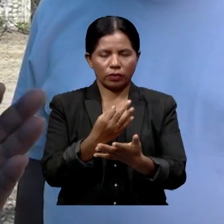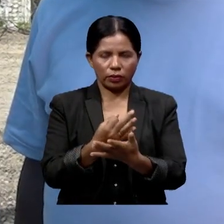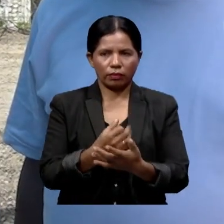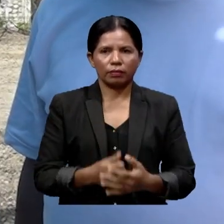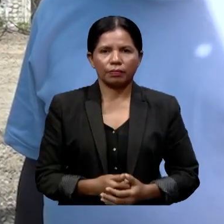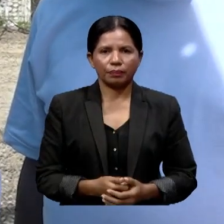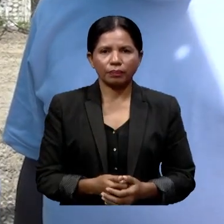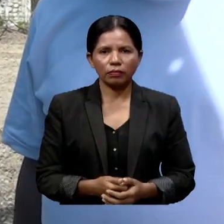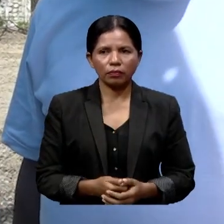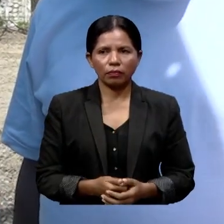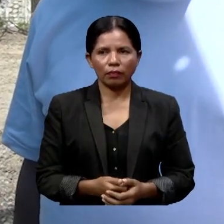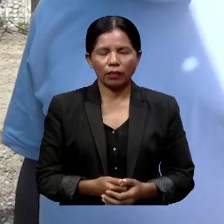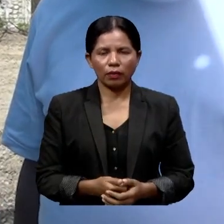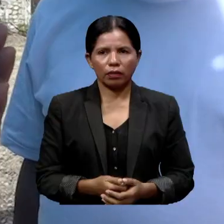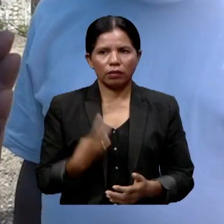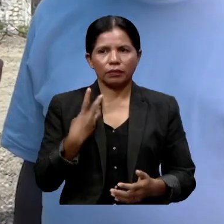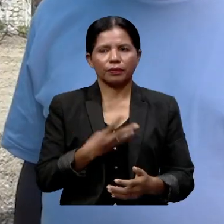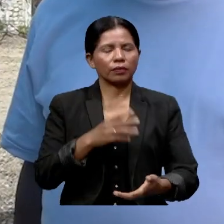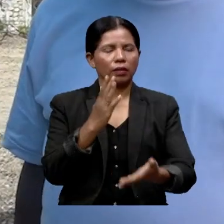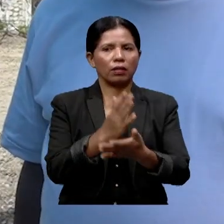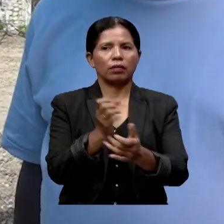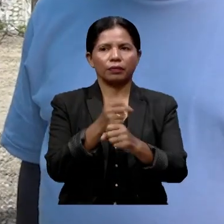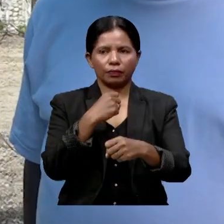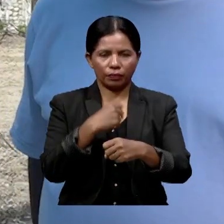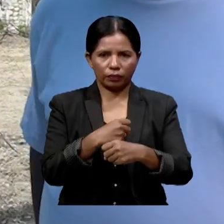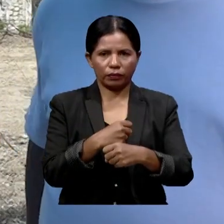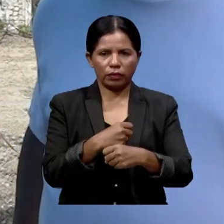Portanto, não significa que ita tu para na halo